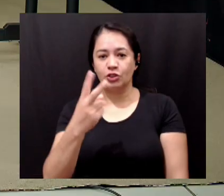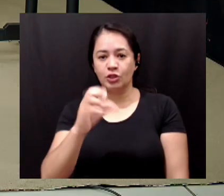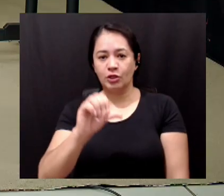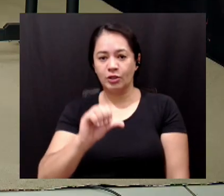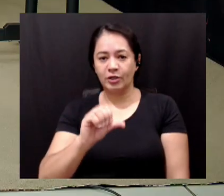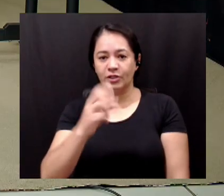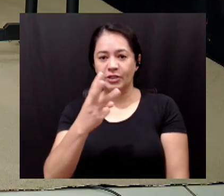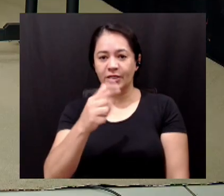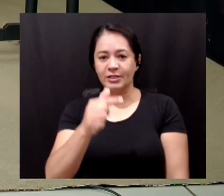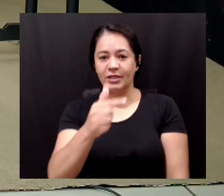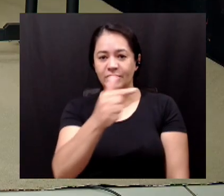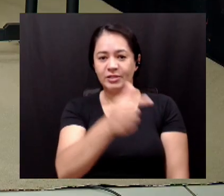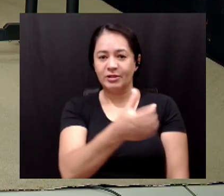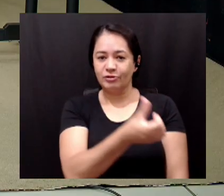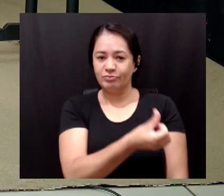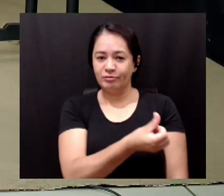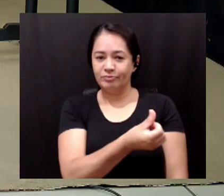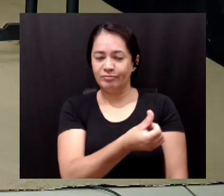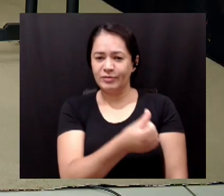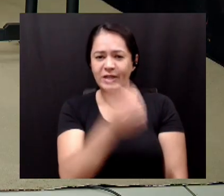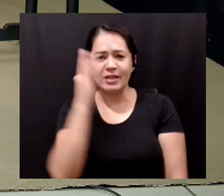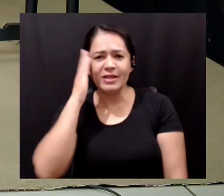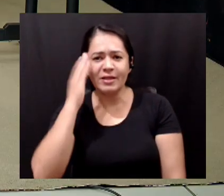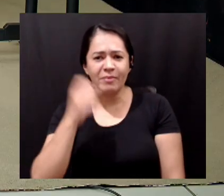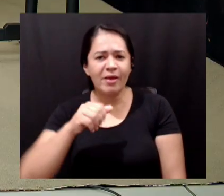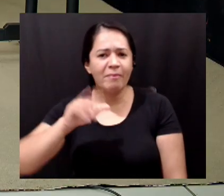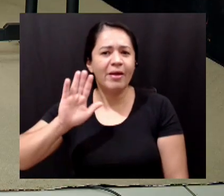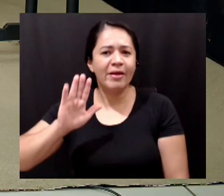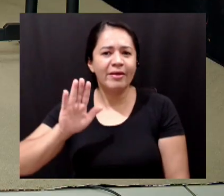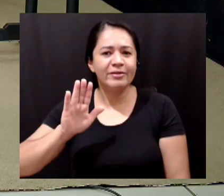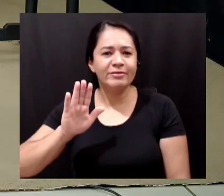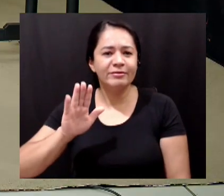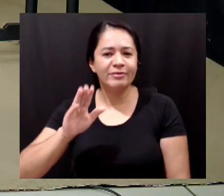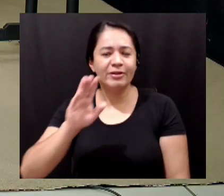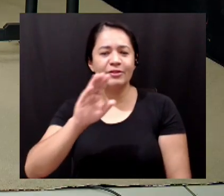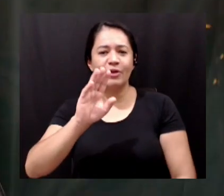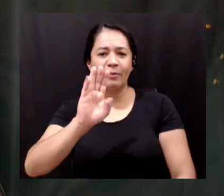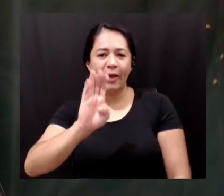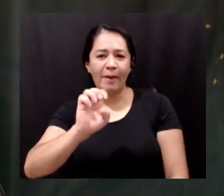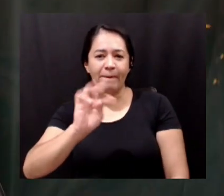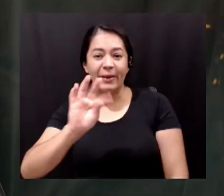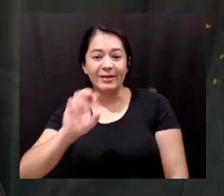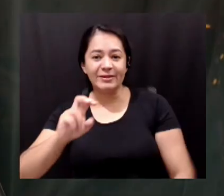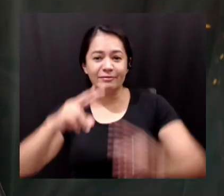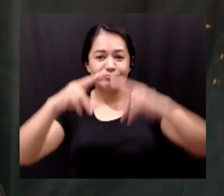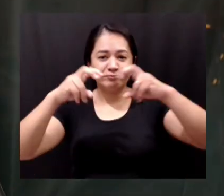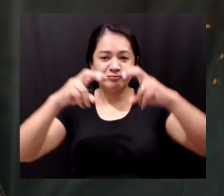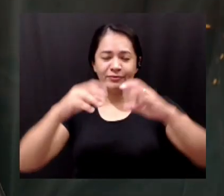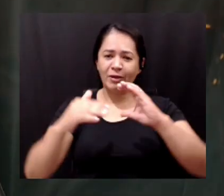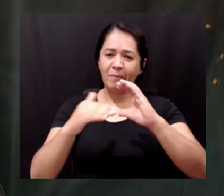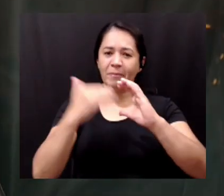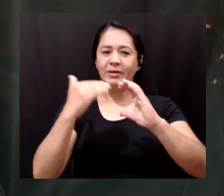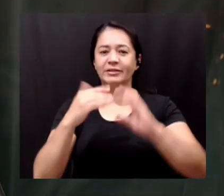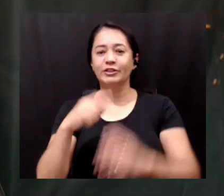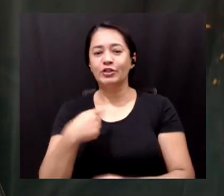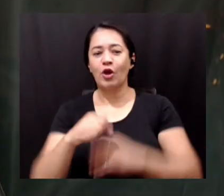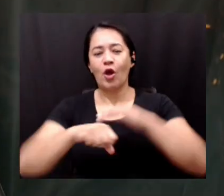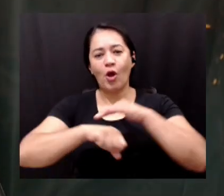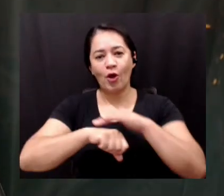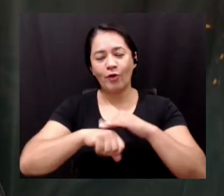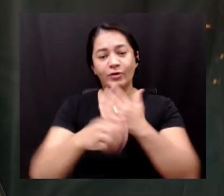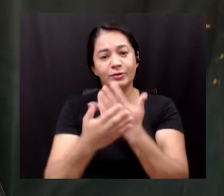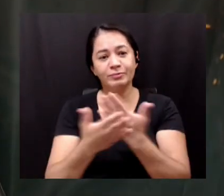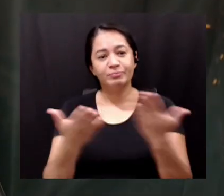97829-3776. Quer saber um pouquinho mais sobre as bets? Então, manda pra gente a sua mensagem já. A gente conversa com você. Enquanto isso,